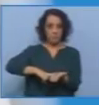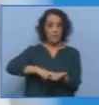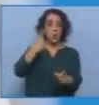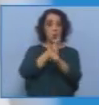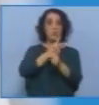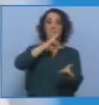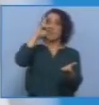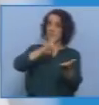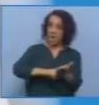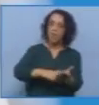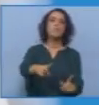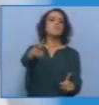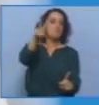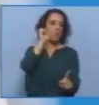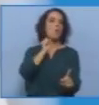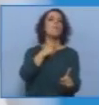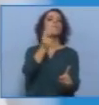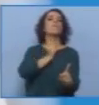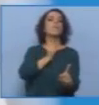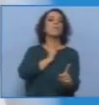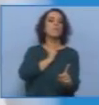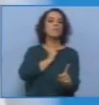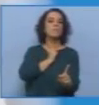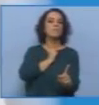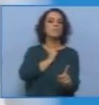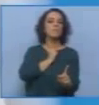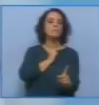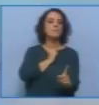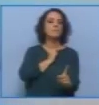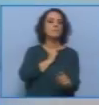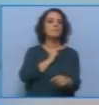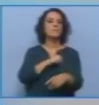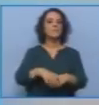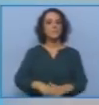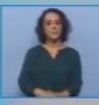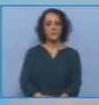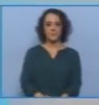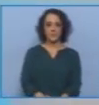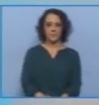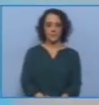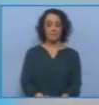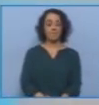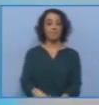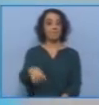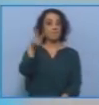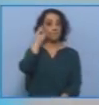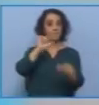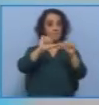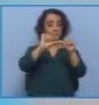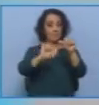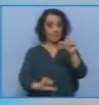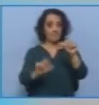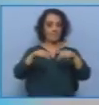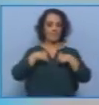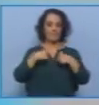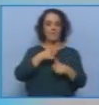verdade escuta a minha voz. Estamos então aqui, pela